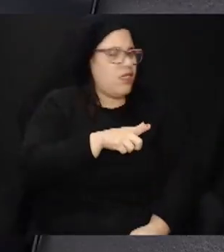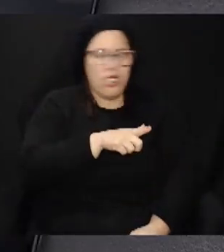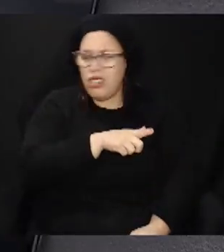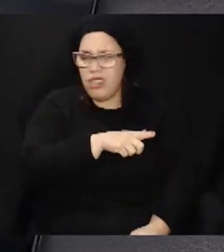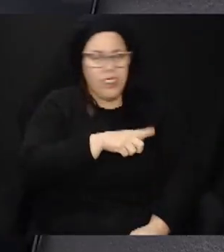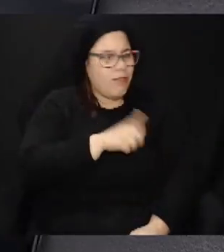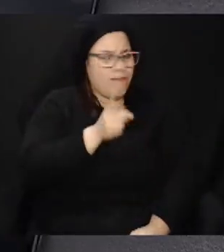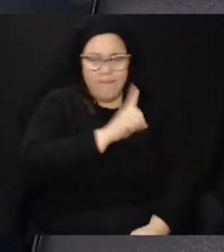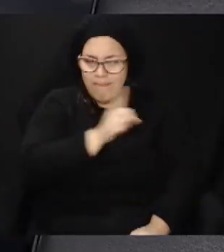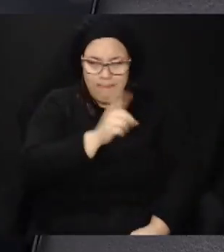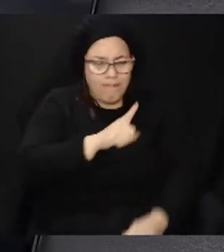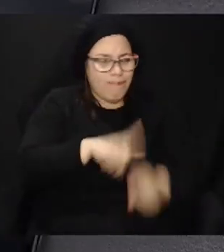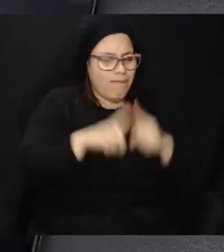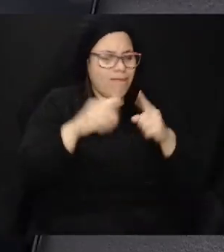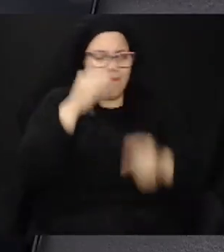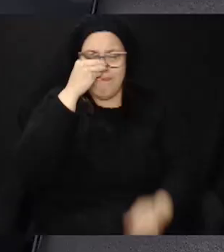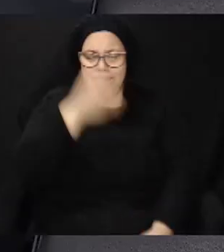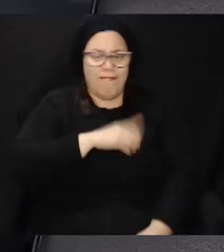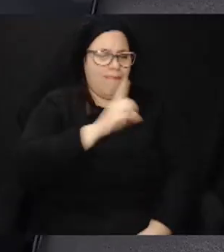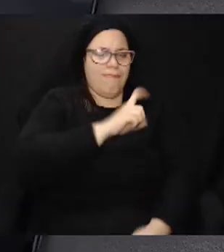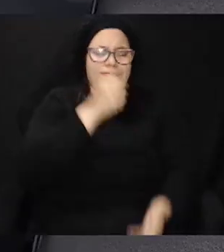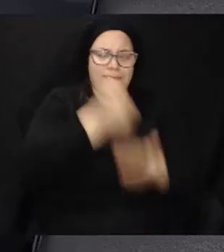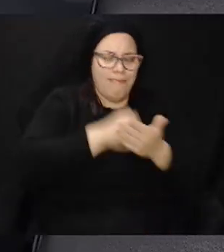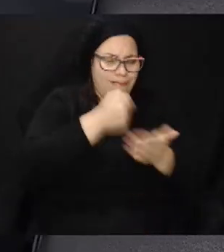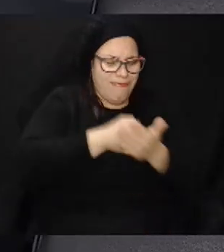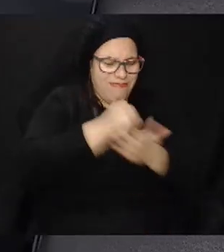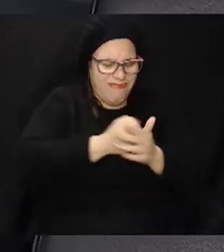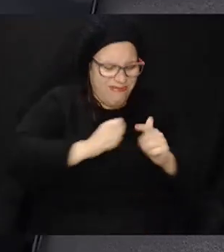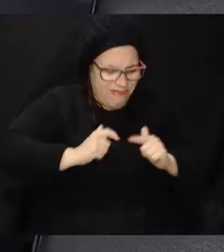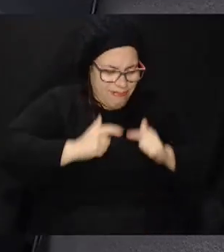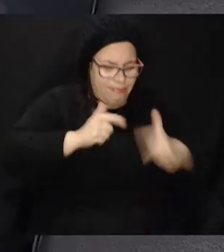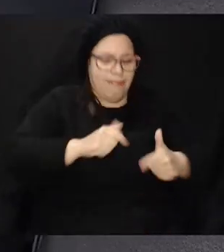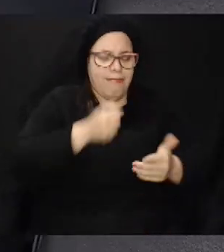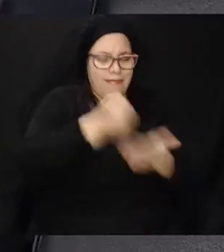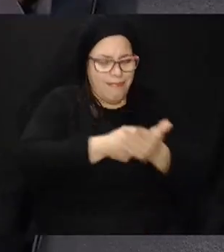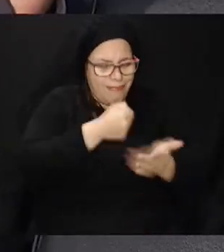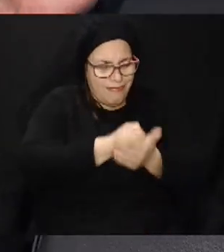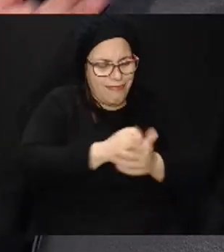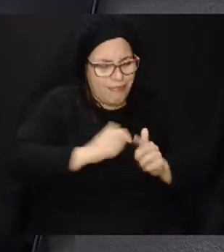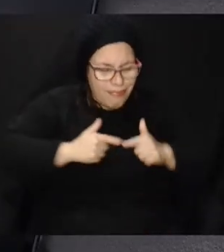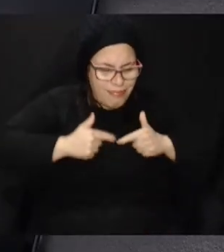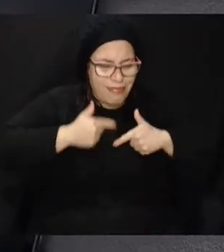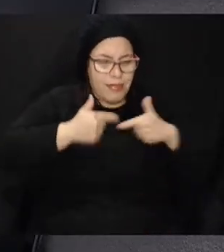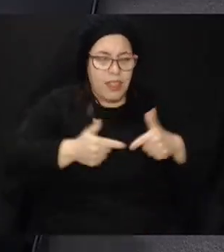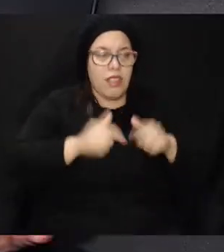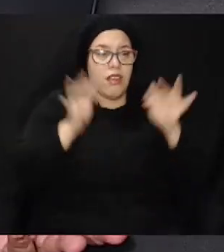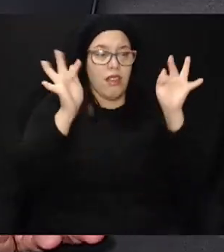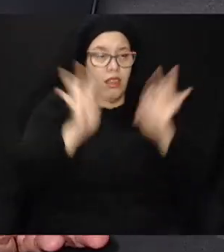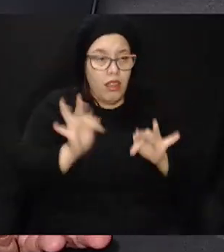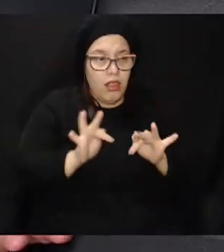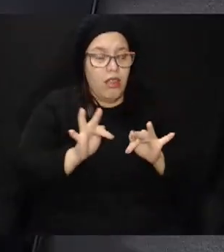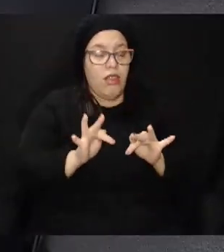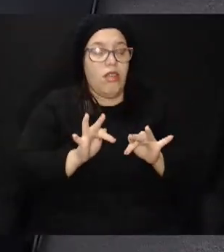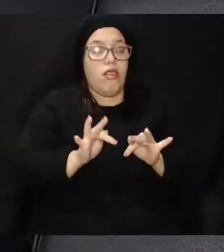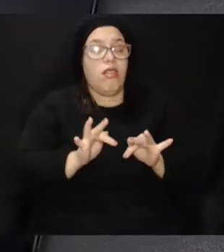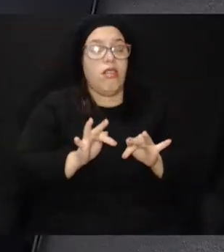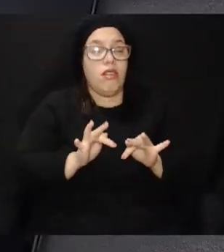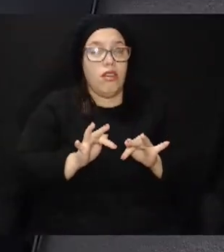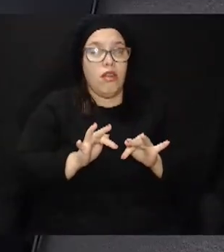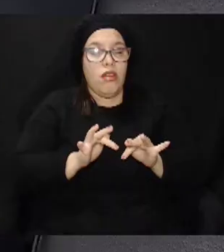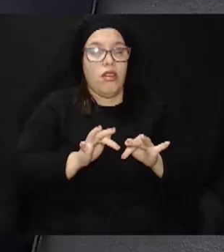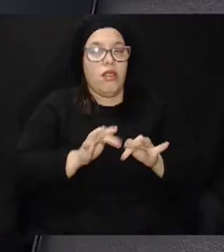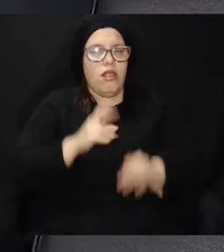mas não desistimos, continuamos a batalha, continuamos a luta. E felizmente, nos últimos 20 ou 30